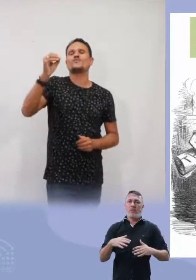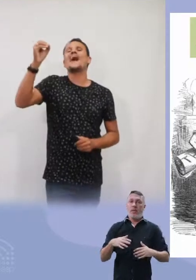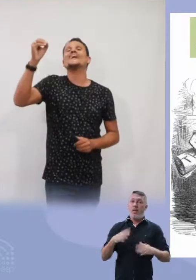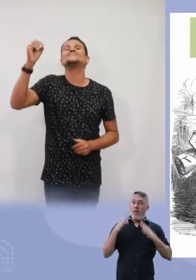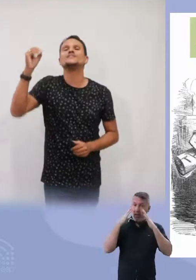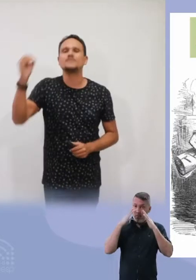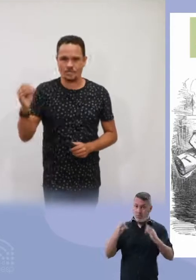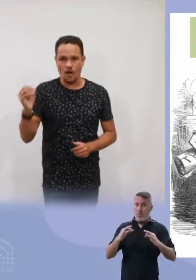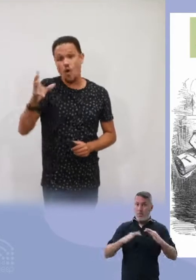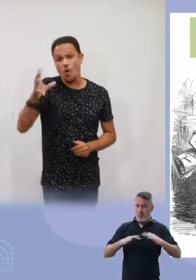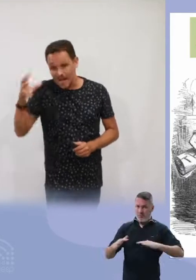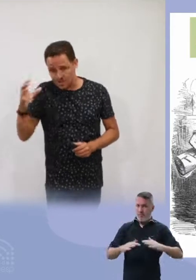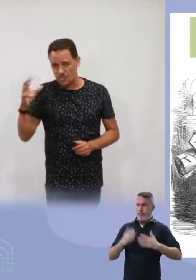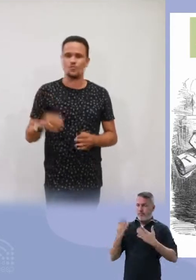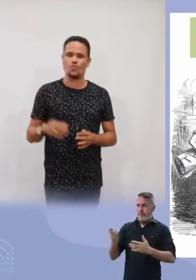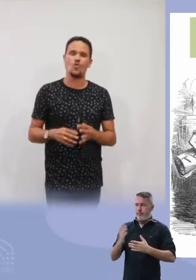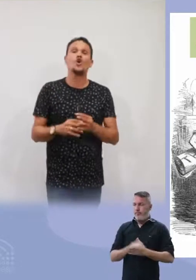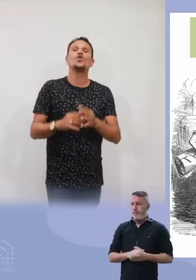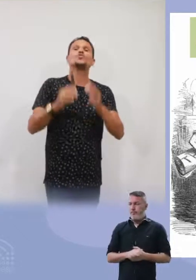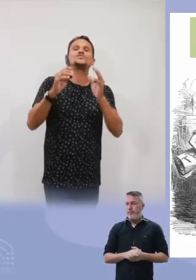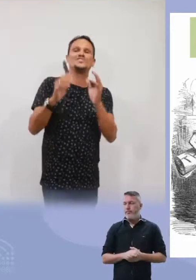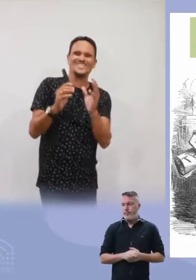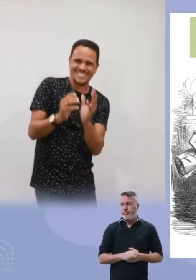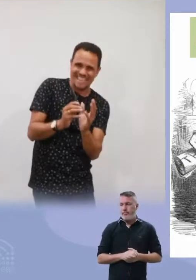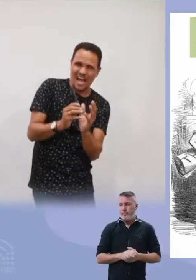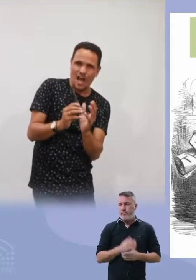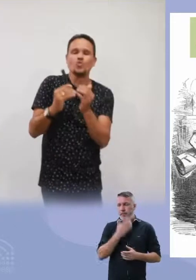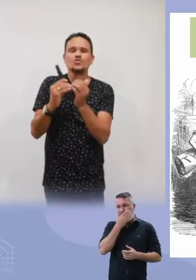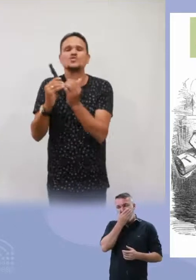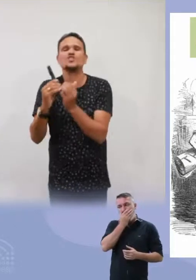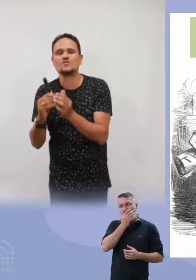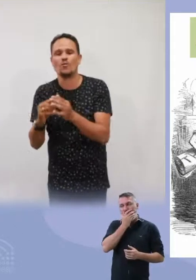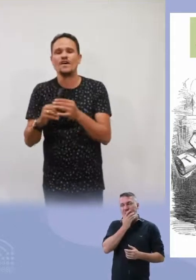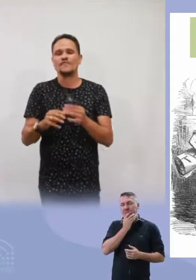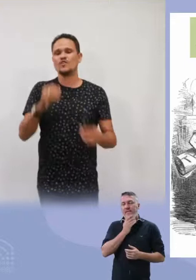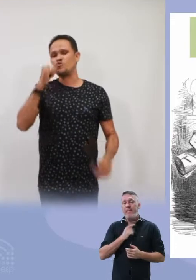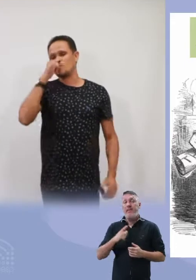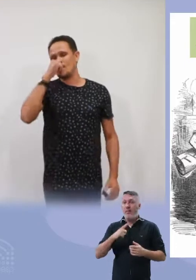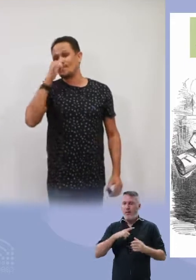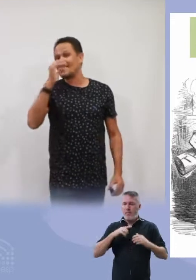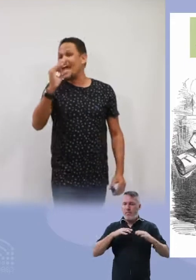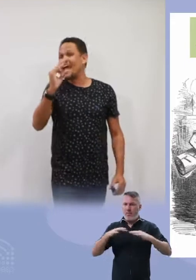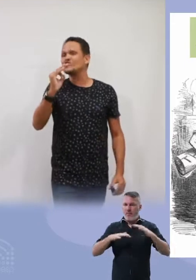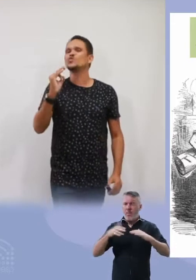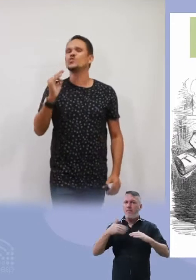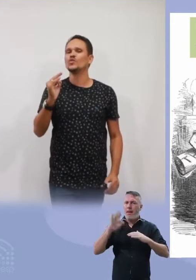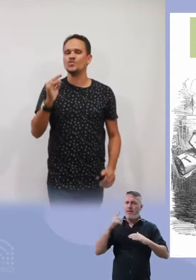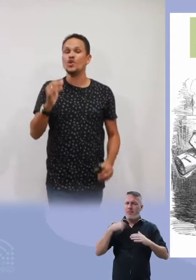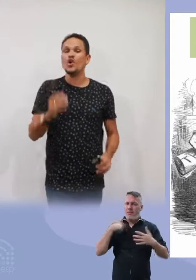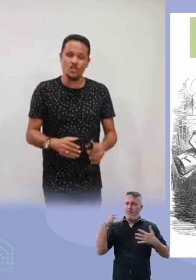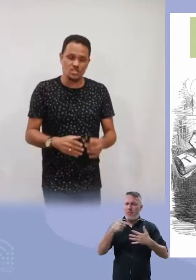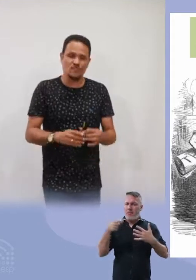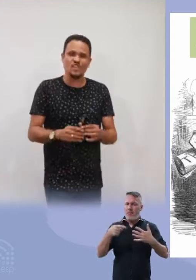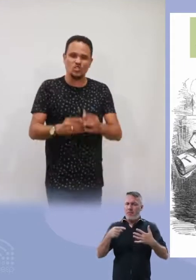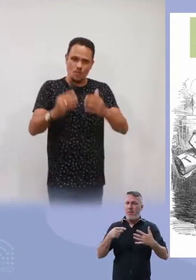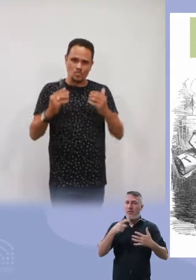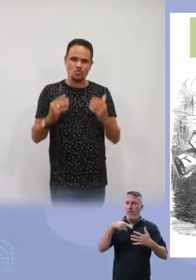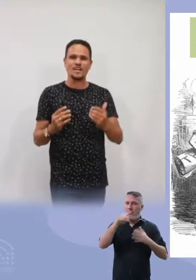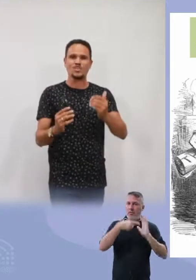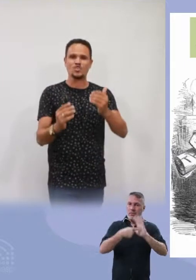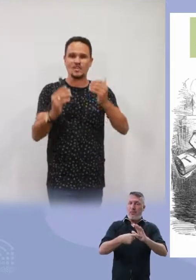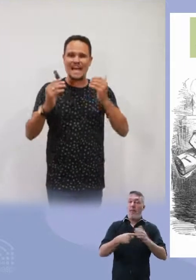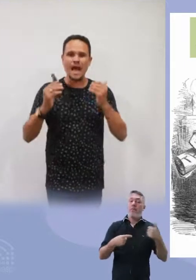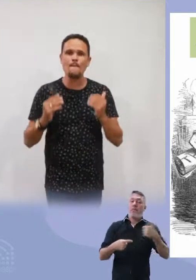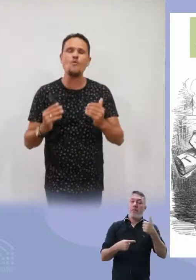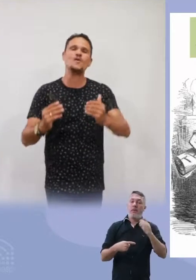movimento cartista, ou cartismo. Ludista ou ludismo vem de um homem chamado Ned Ludd, um indivíduo que começou